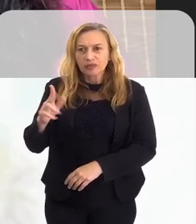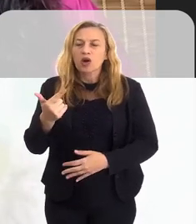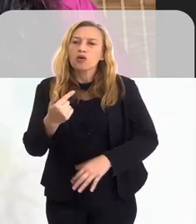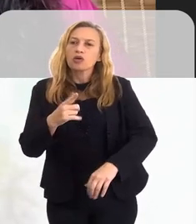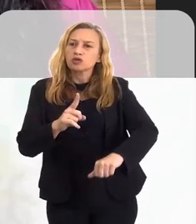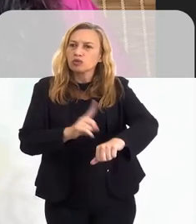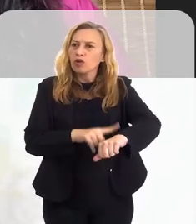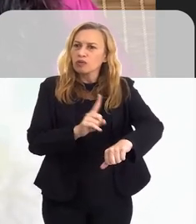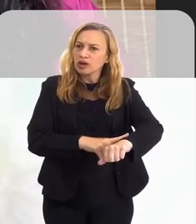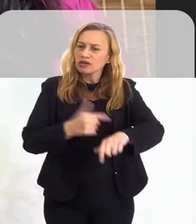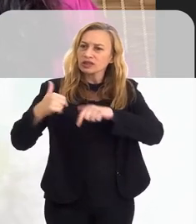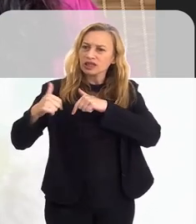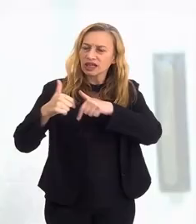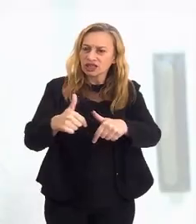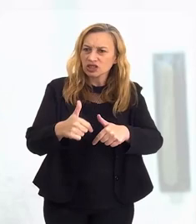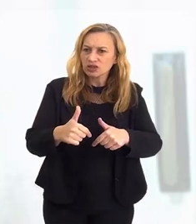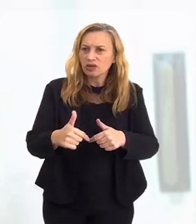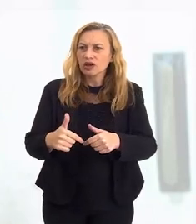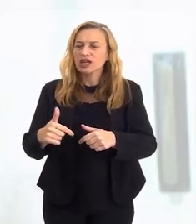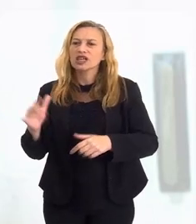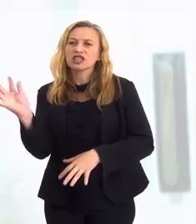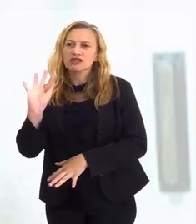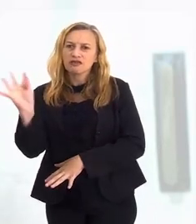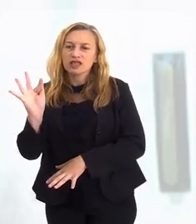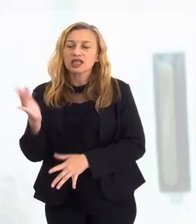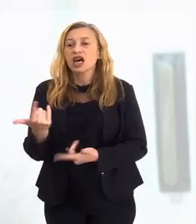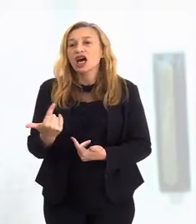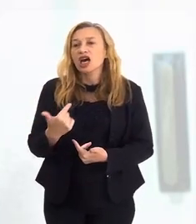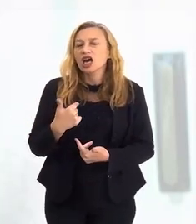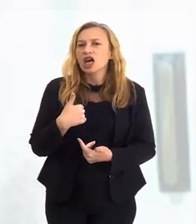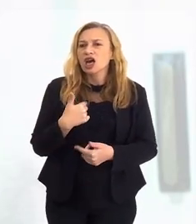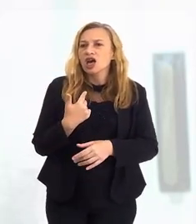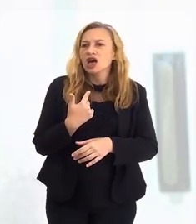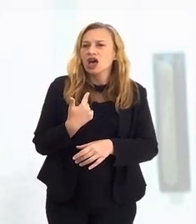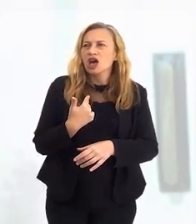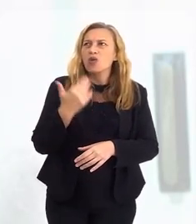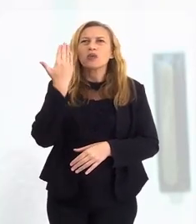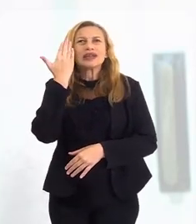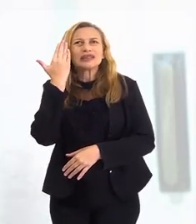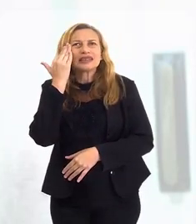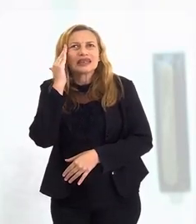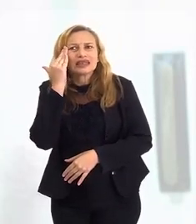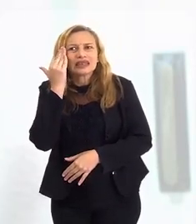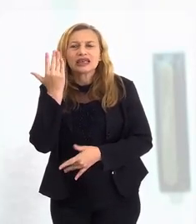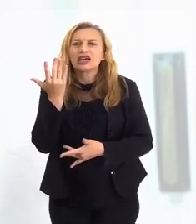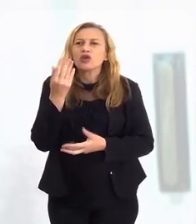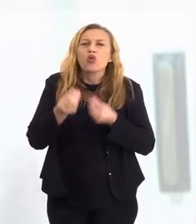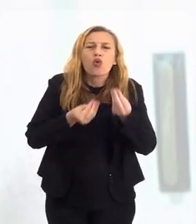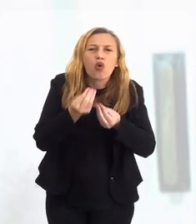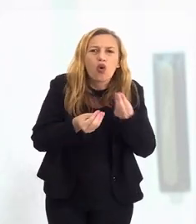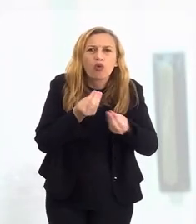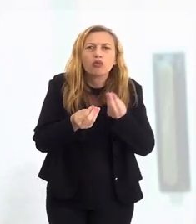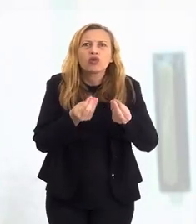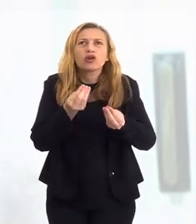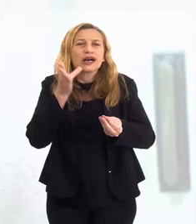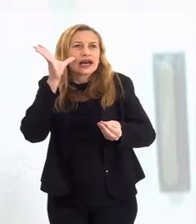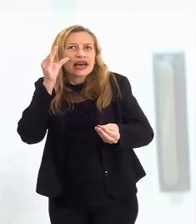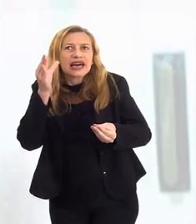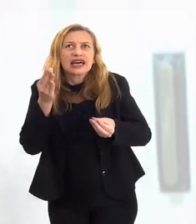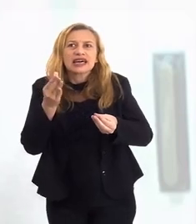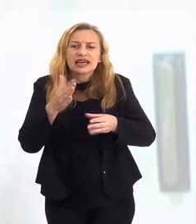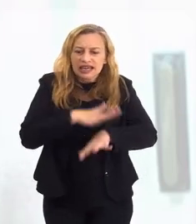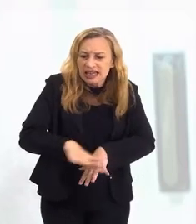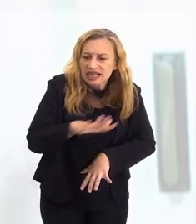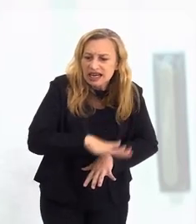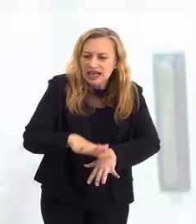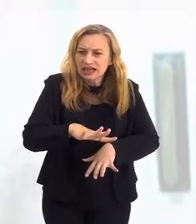algum momento na minha trajetória lá no curso de física, eu me interessei muito por entender como crianças e